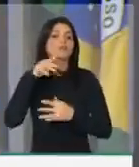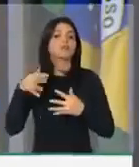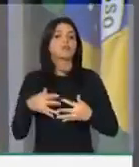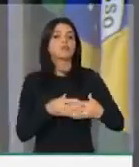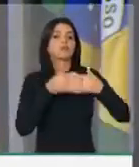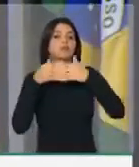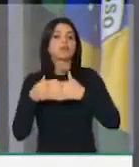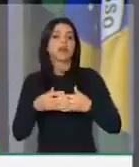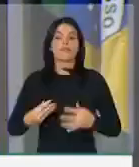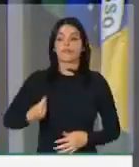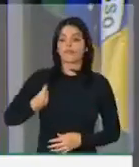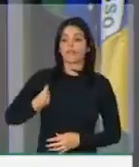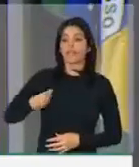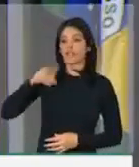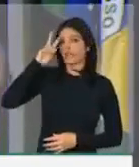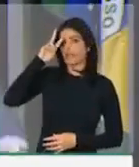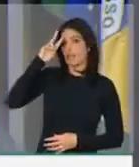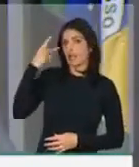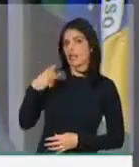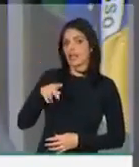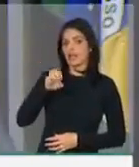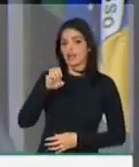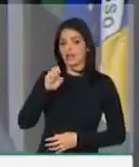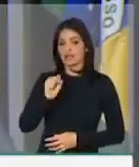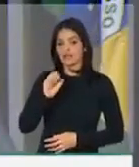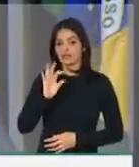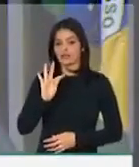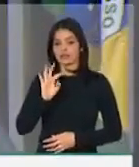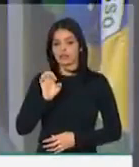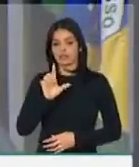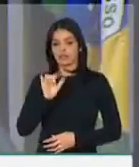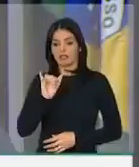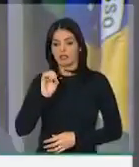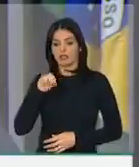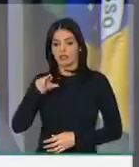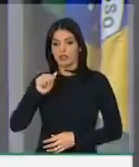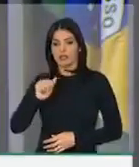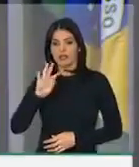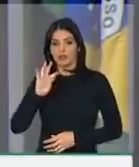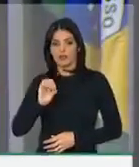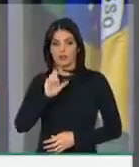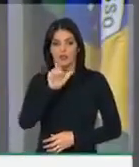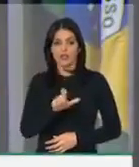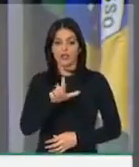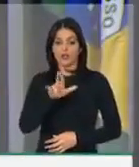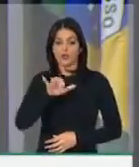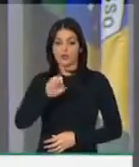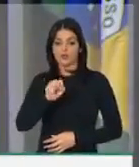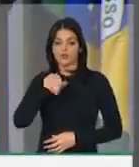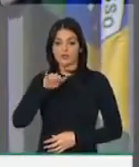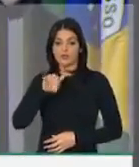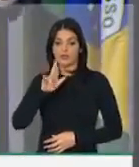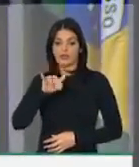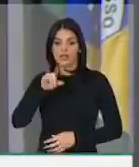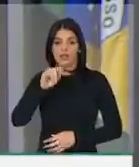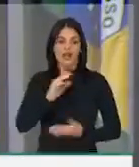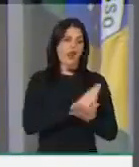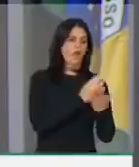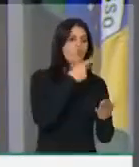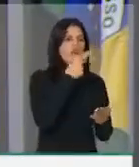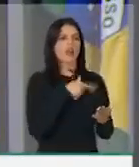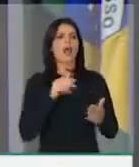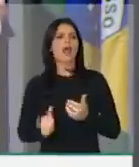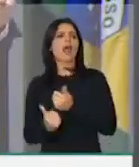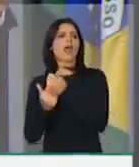seu retrospecto de estelionato Luís Miranda que alguns dias aqui que o funcionário está nunca foi